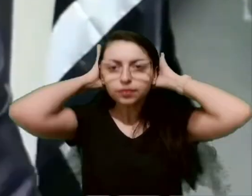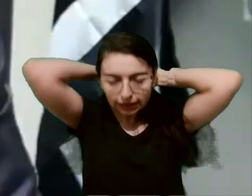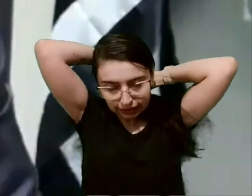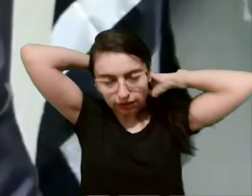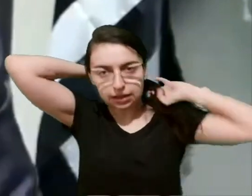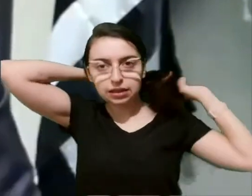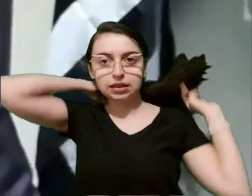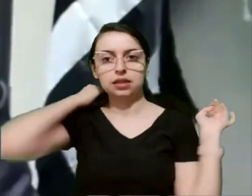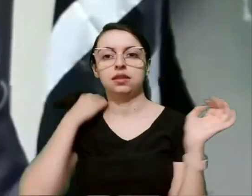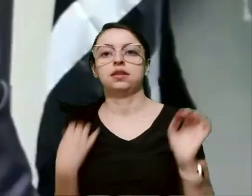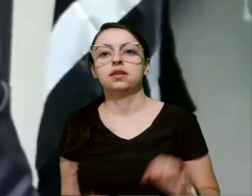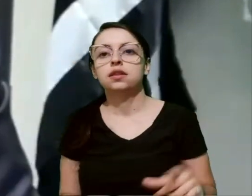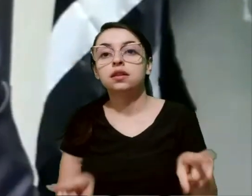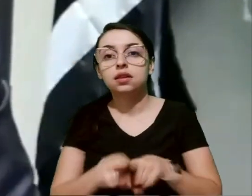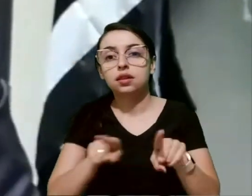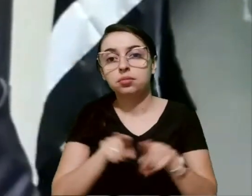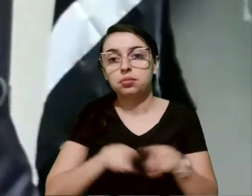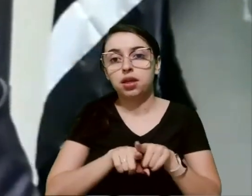E também,